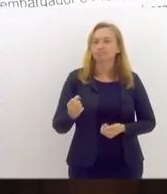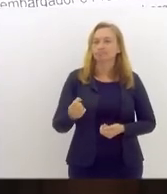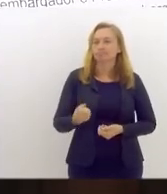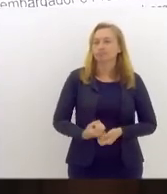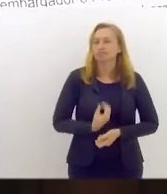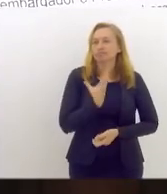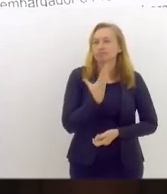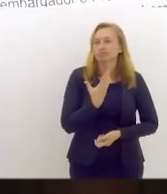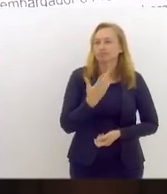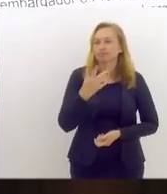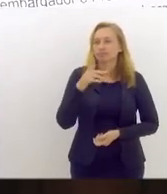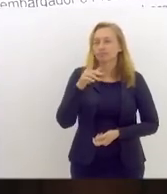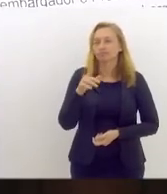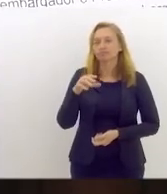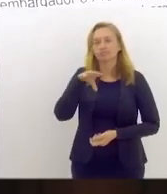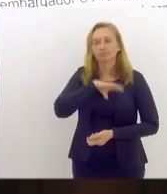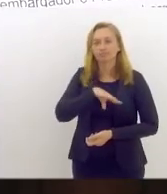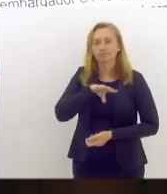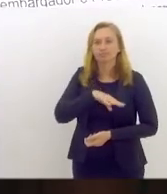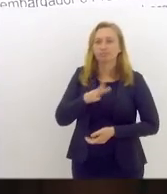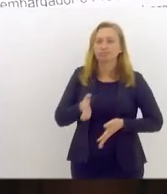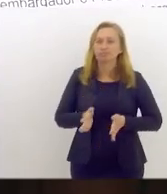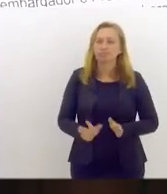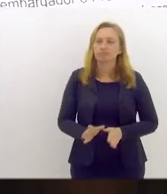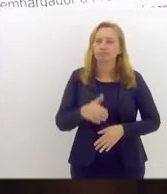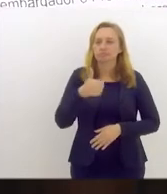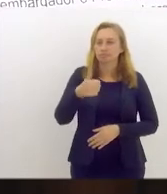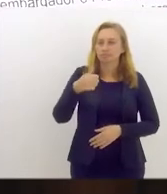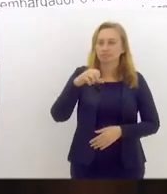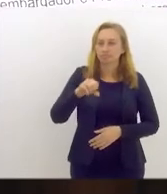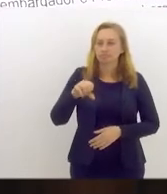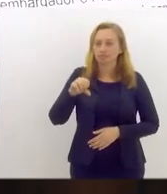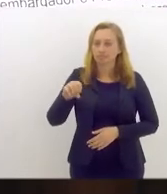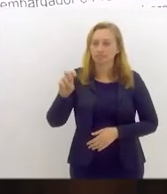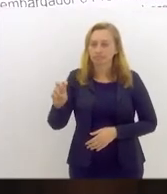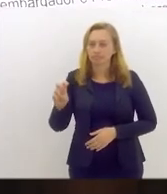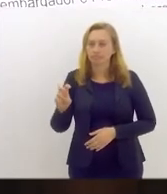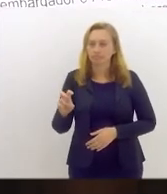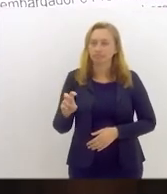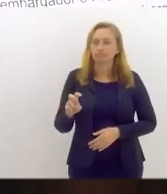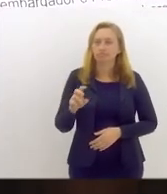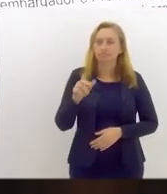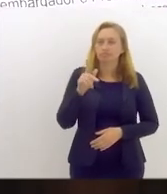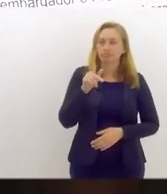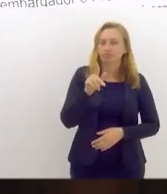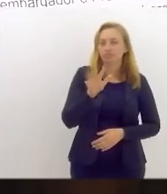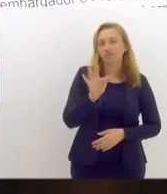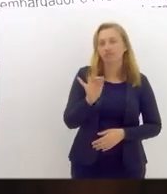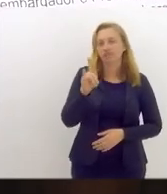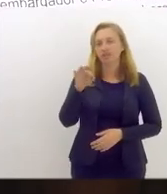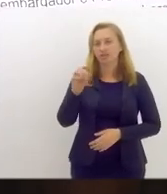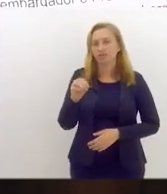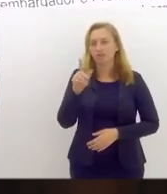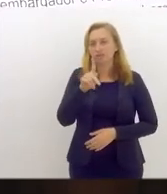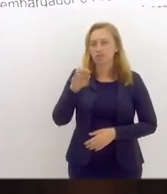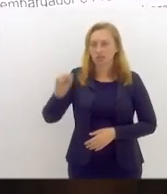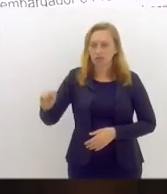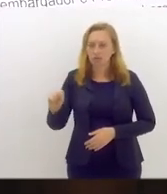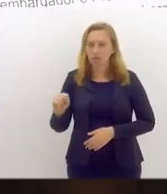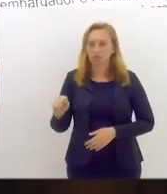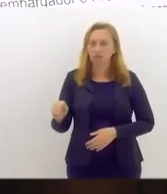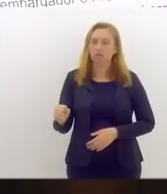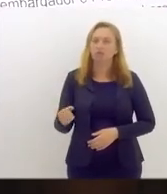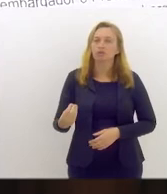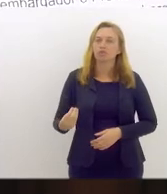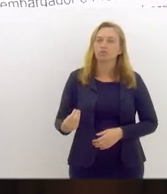nascido 1885 que o Fernando Pessoa conviver com os senhores há mais ou menos isso que tá nesse poema ou na parte